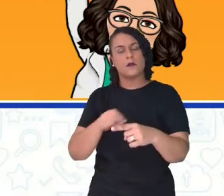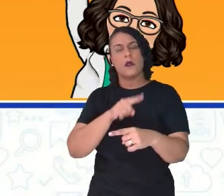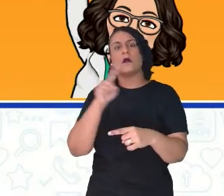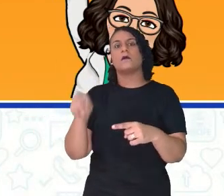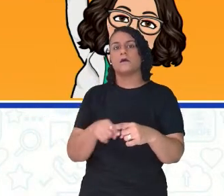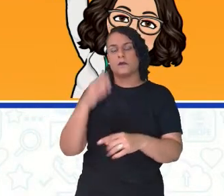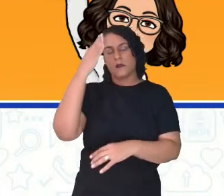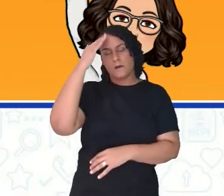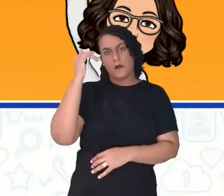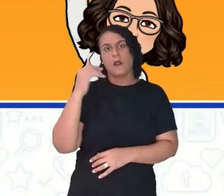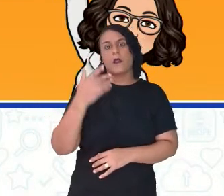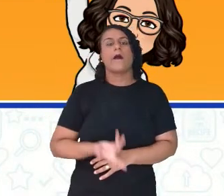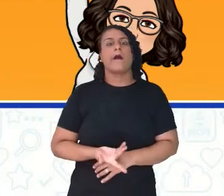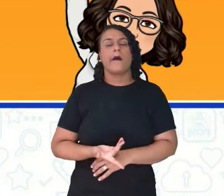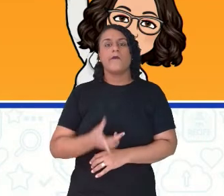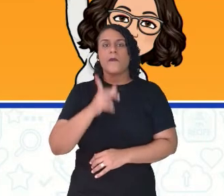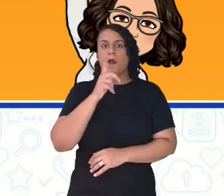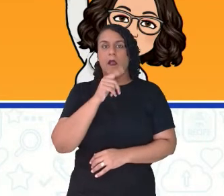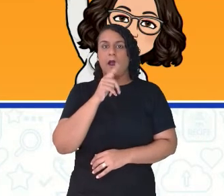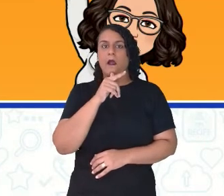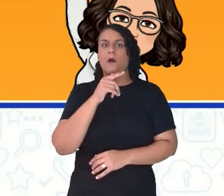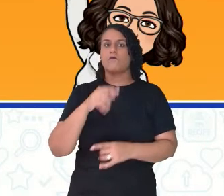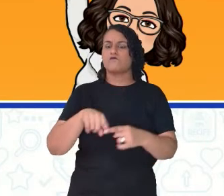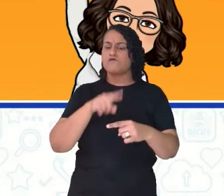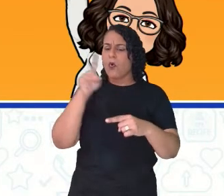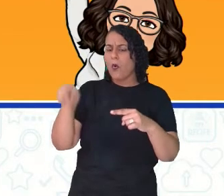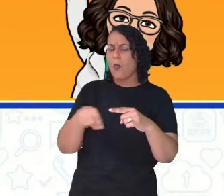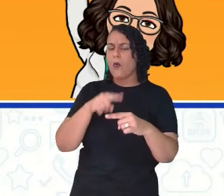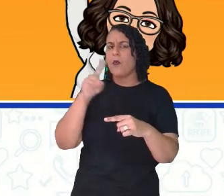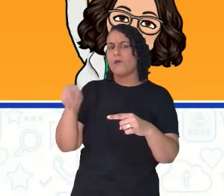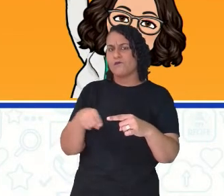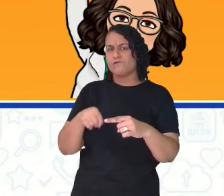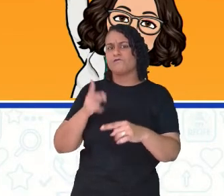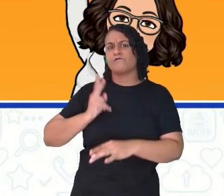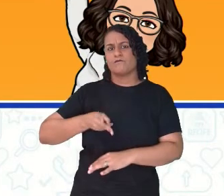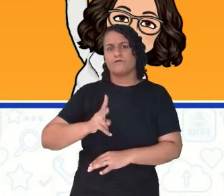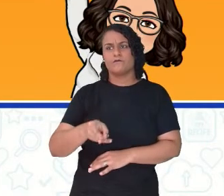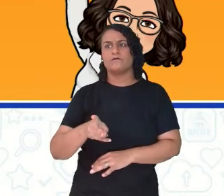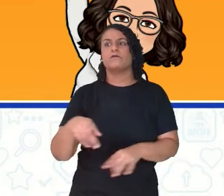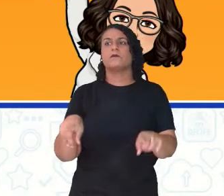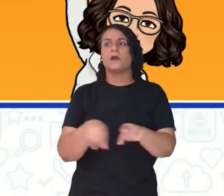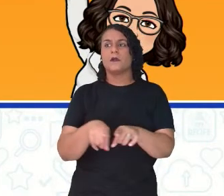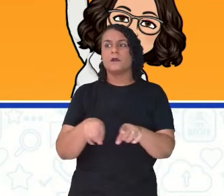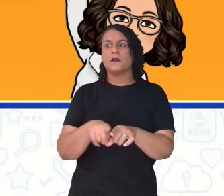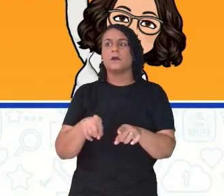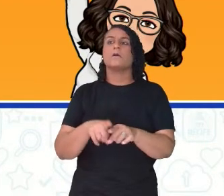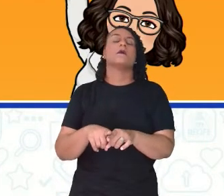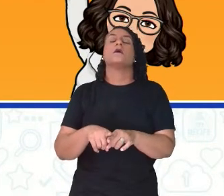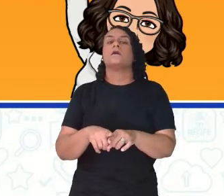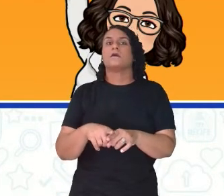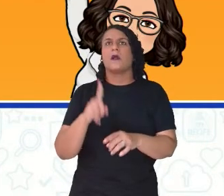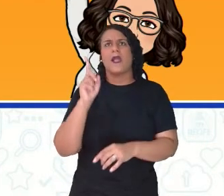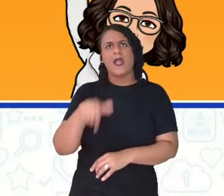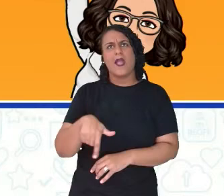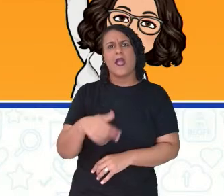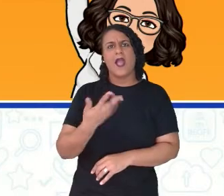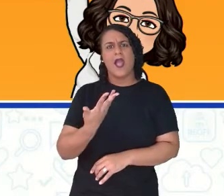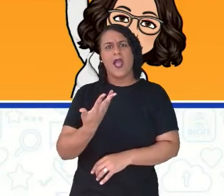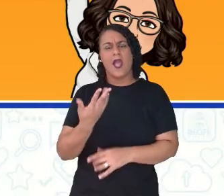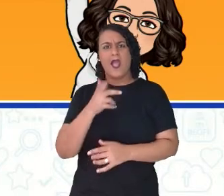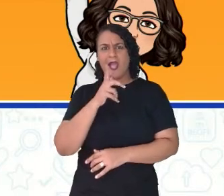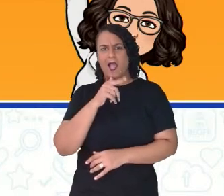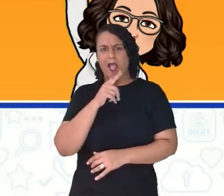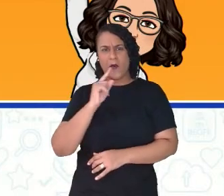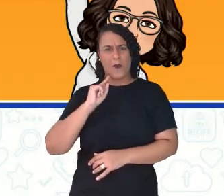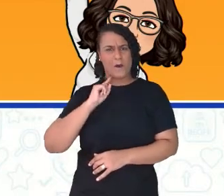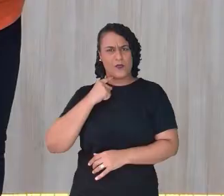que a água está sempre em movimento. O ciclo da água que faz com que essa água se renove, não é a mesma água. Essa água poluída a